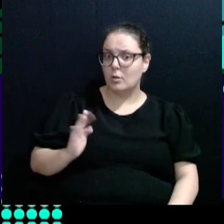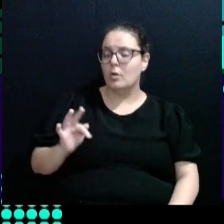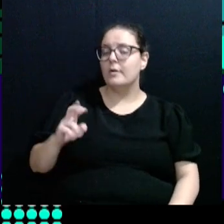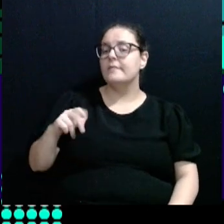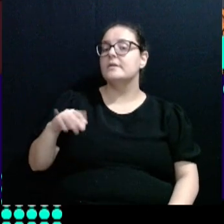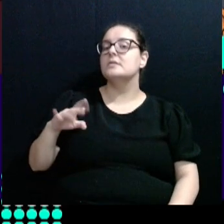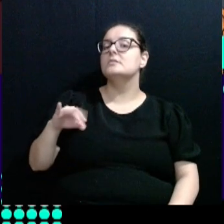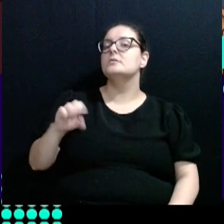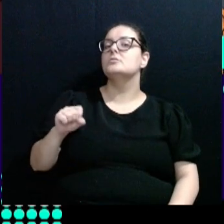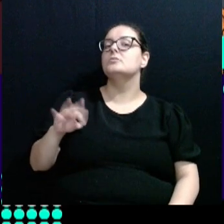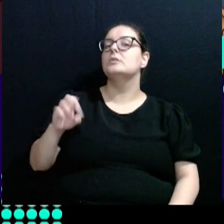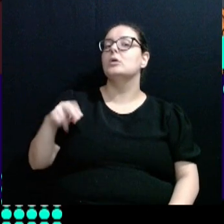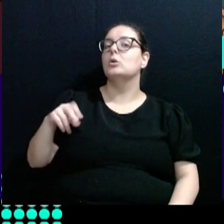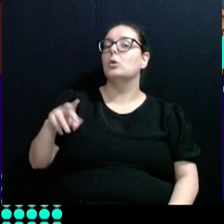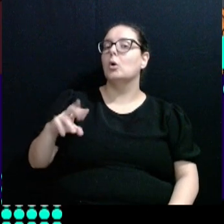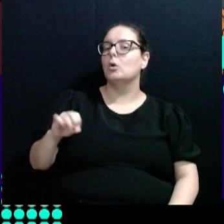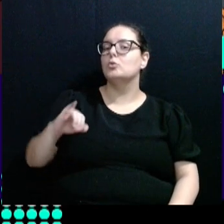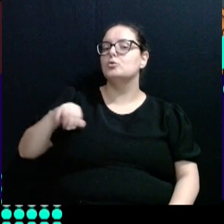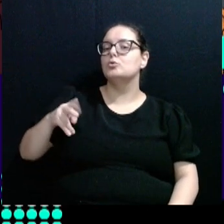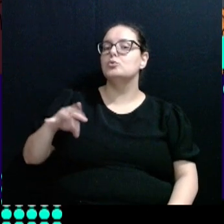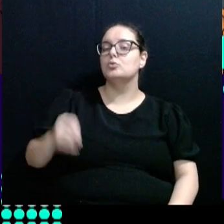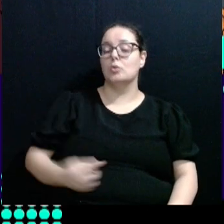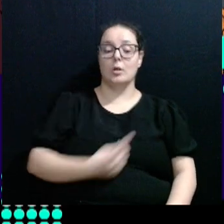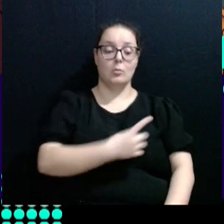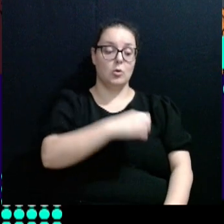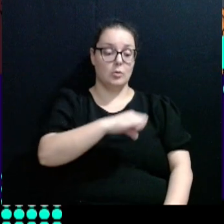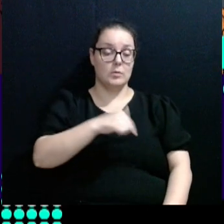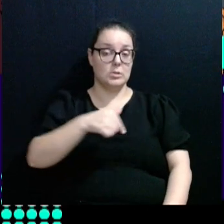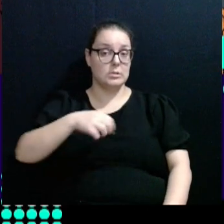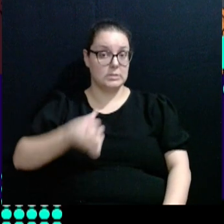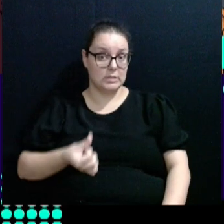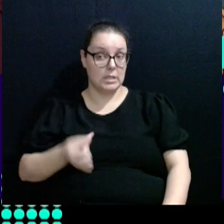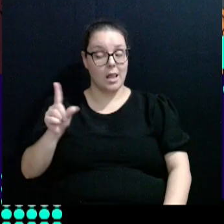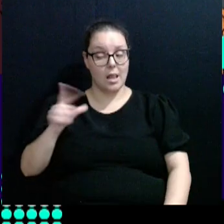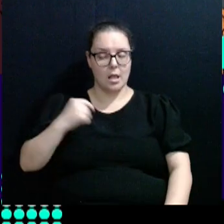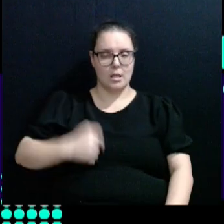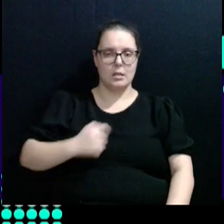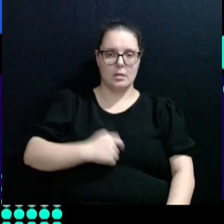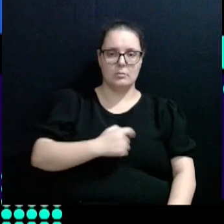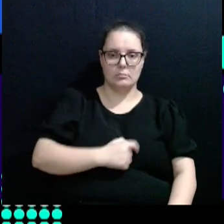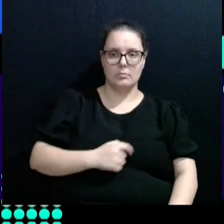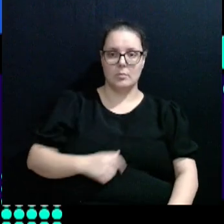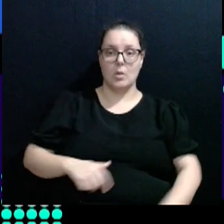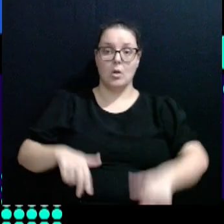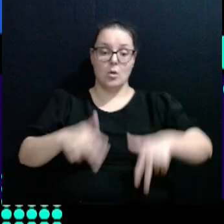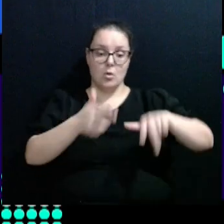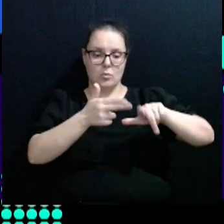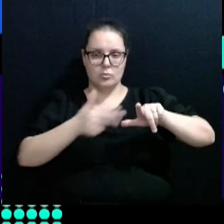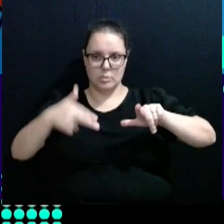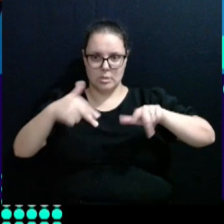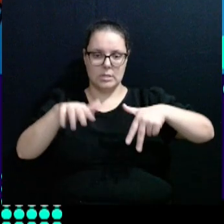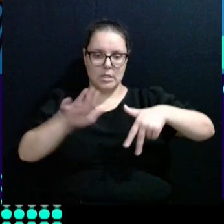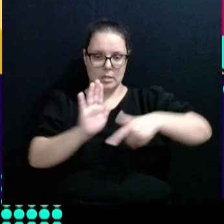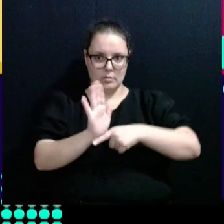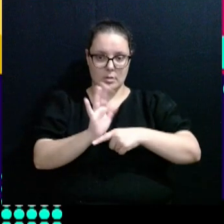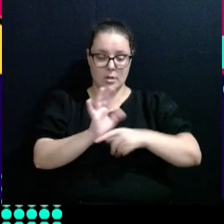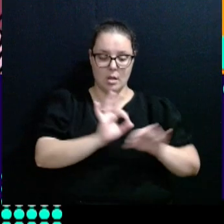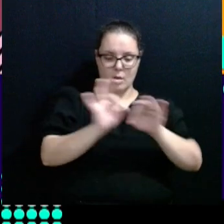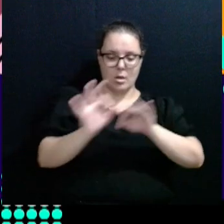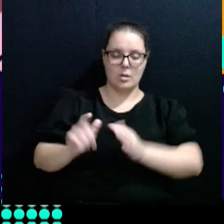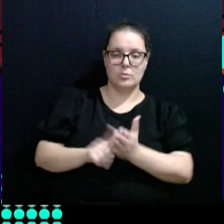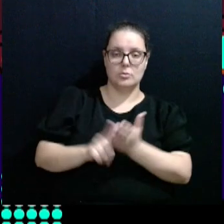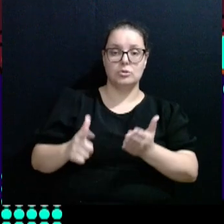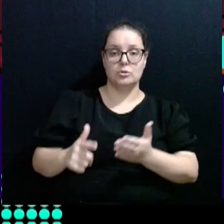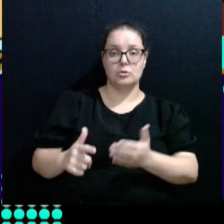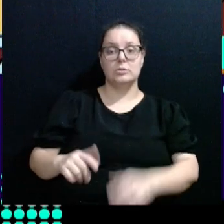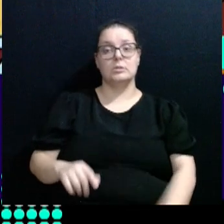em 1976 na Argentina. A animação acompanha um jornalista musical americano que